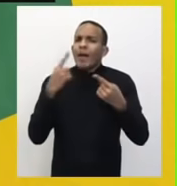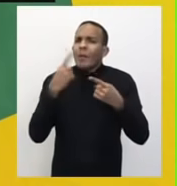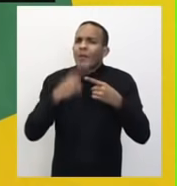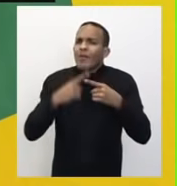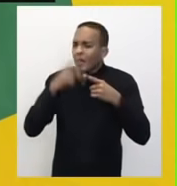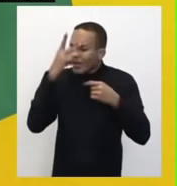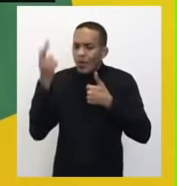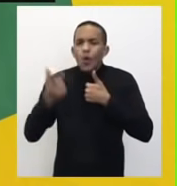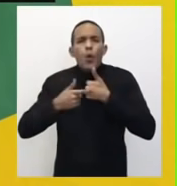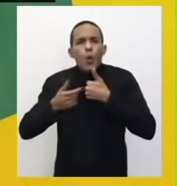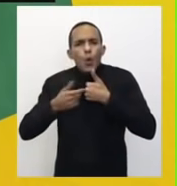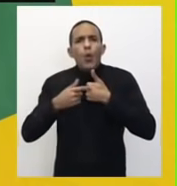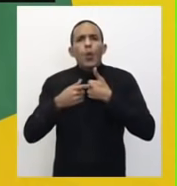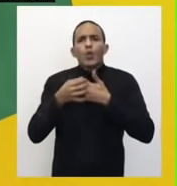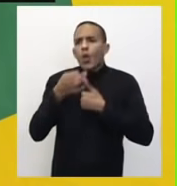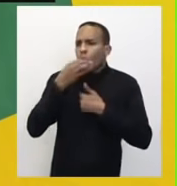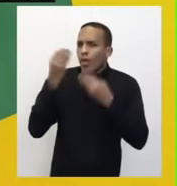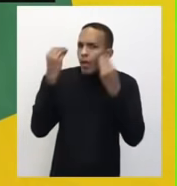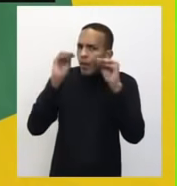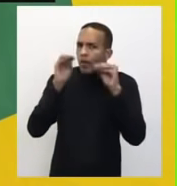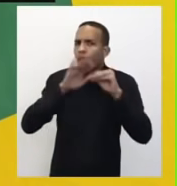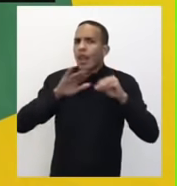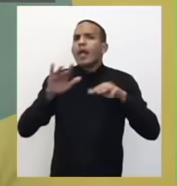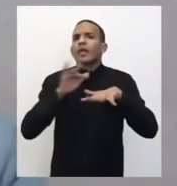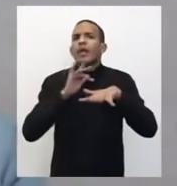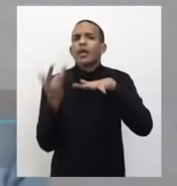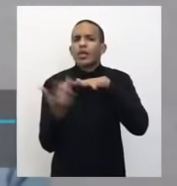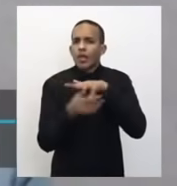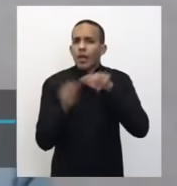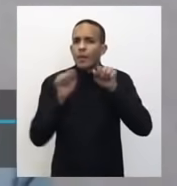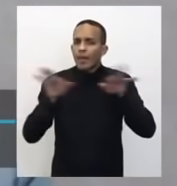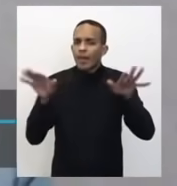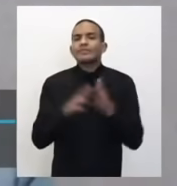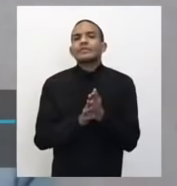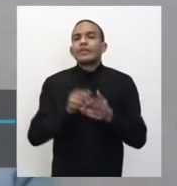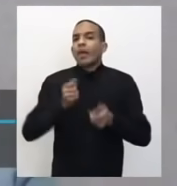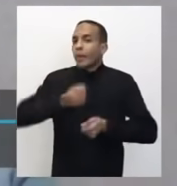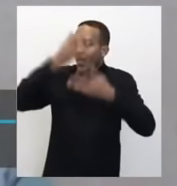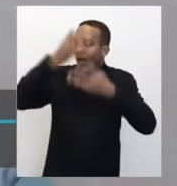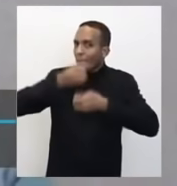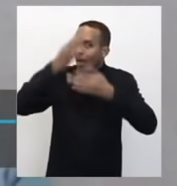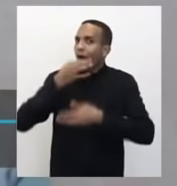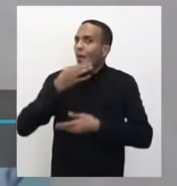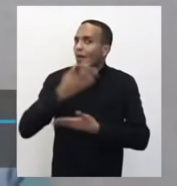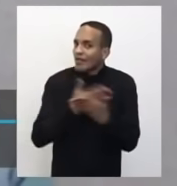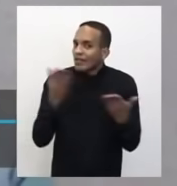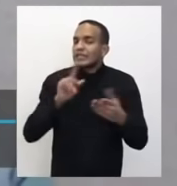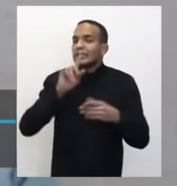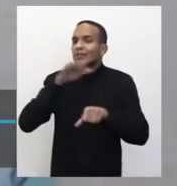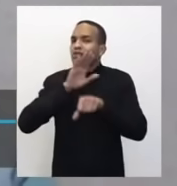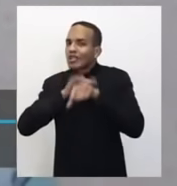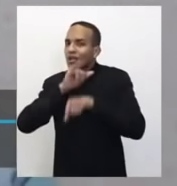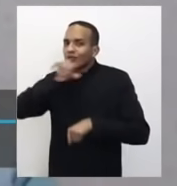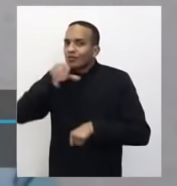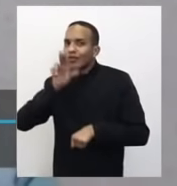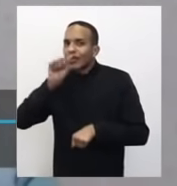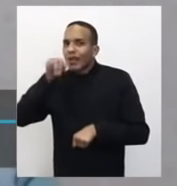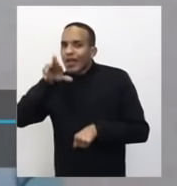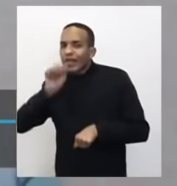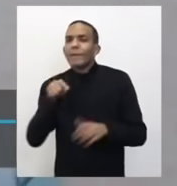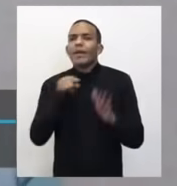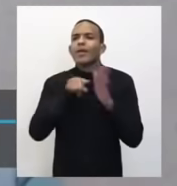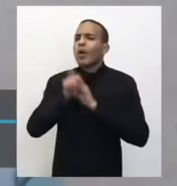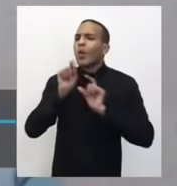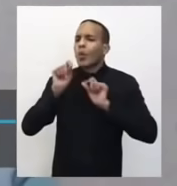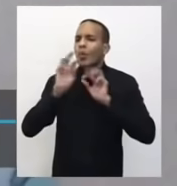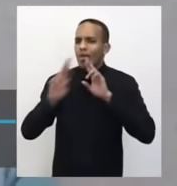curte, comenta ou compartilha algo nas redes sociais? Escrevam lá no chat. Daqui a pouquinho eu vou chamar a Juliana para perguntar o que vocês estão